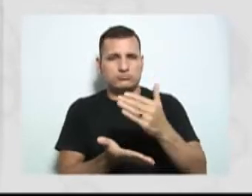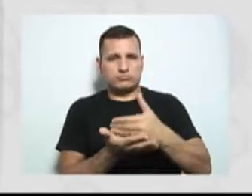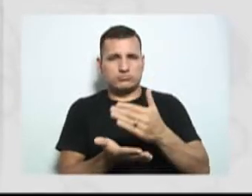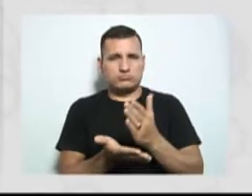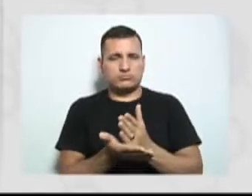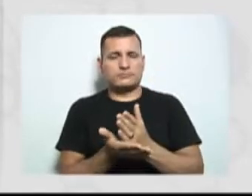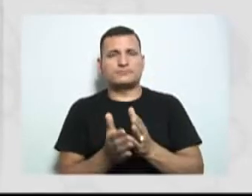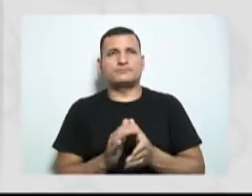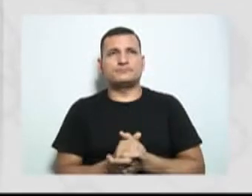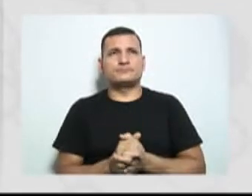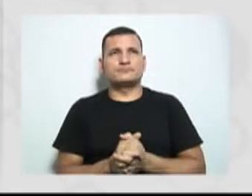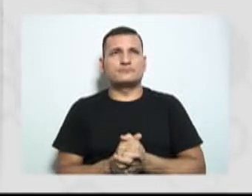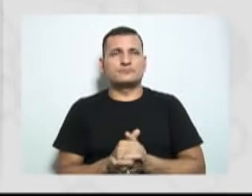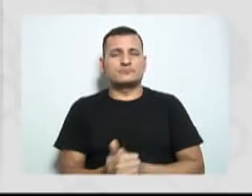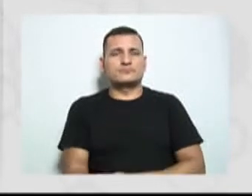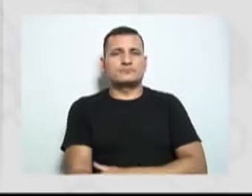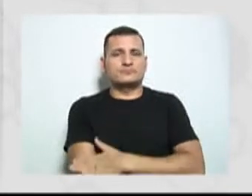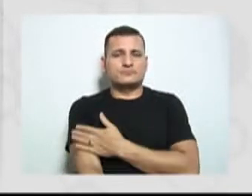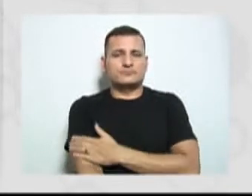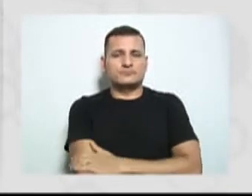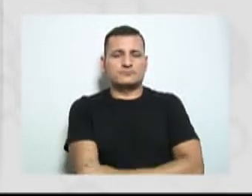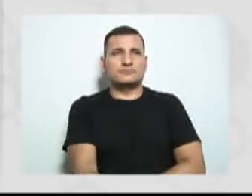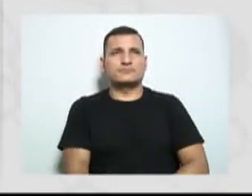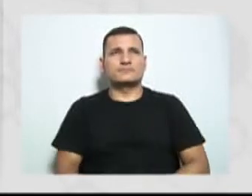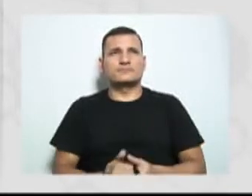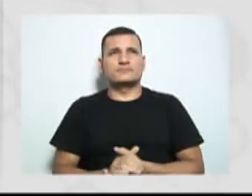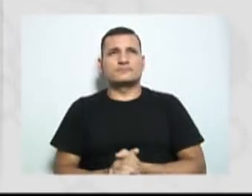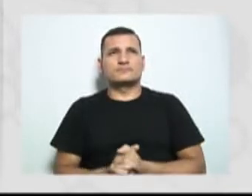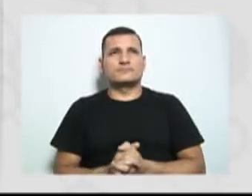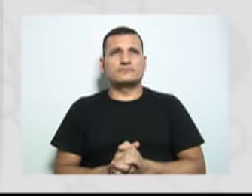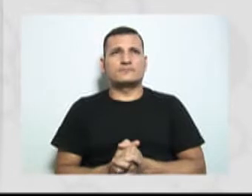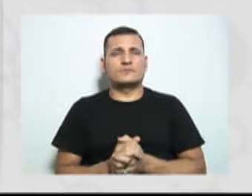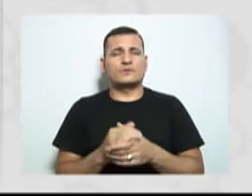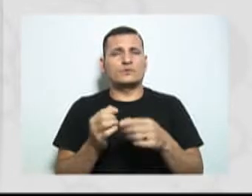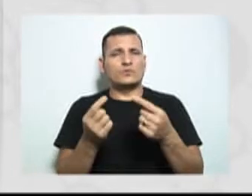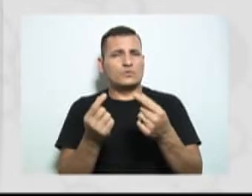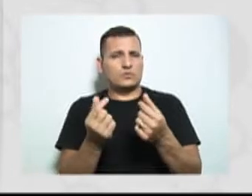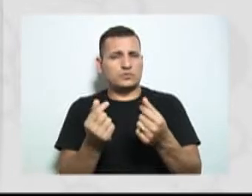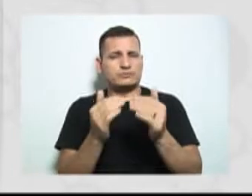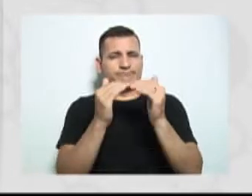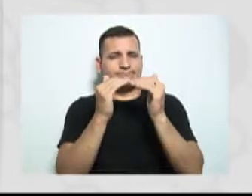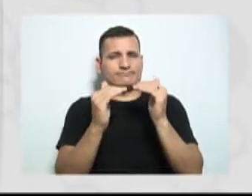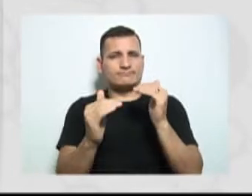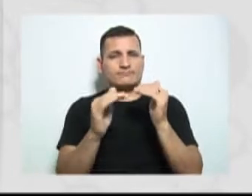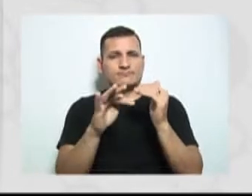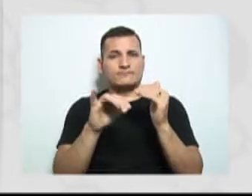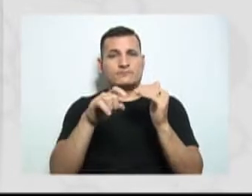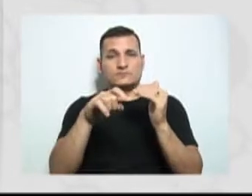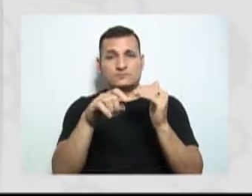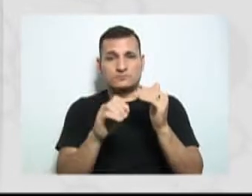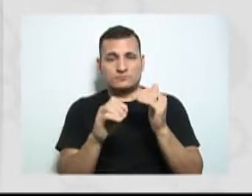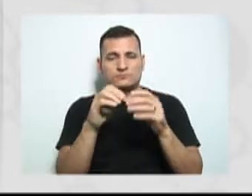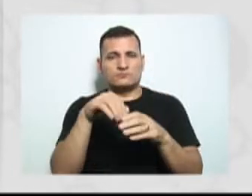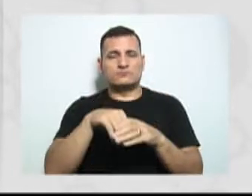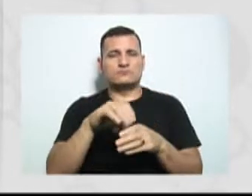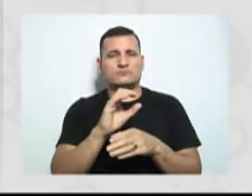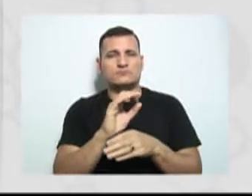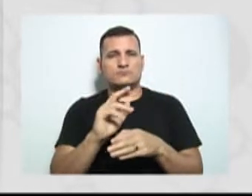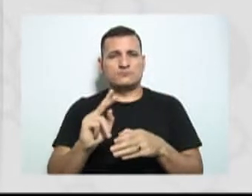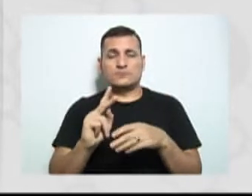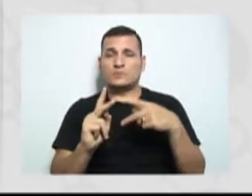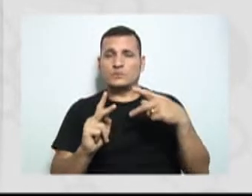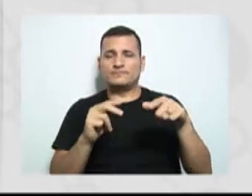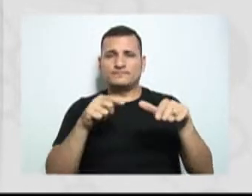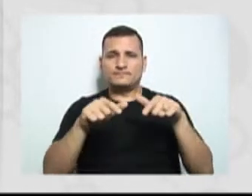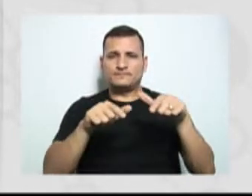custeio por absorção? A presença dos custos fixos na cooperativa, essas em suas atividades operacionais,